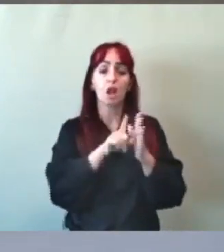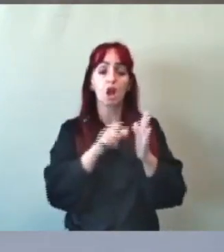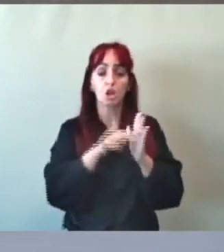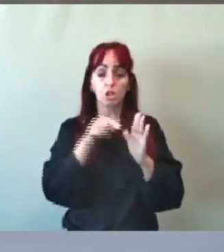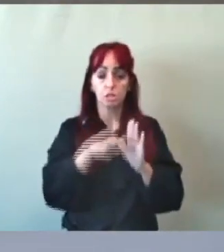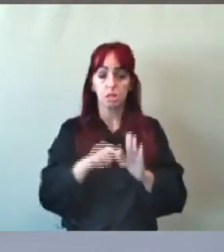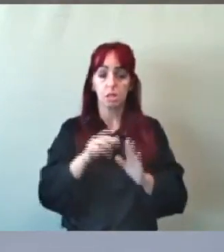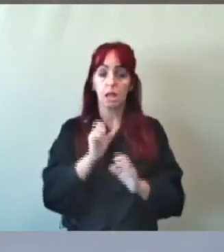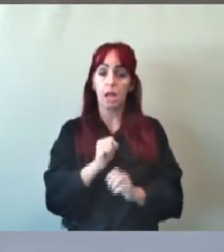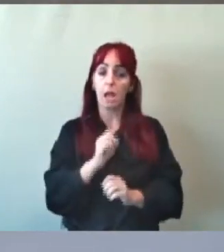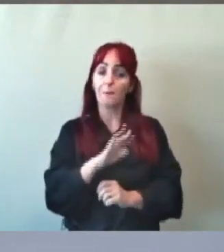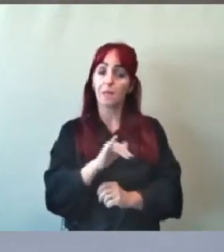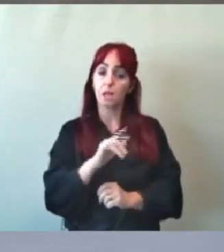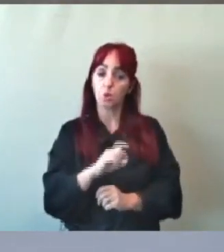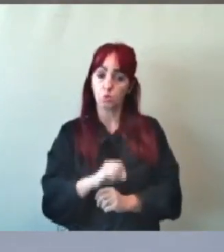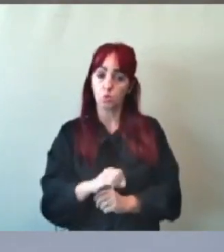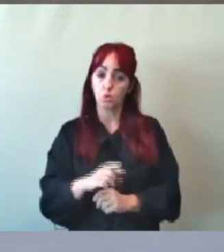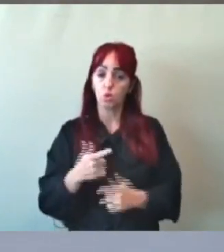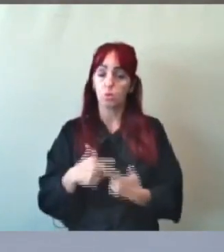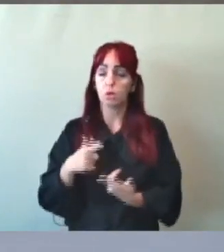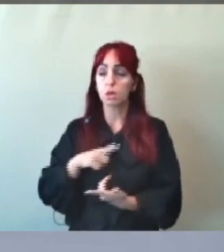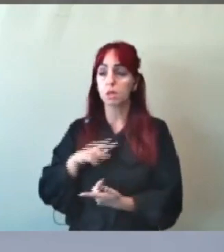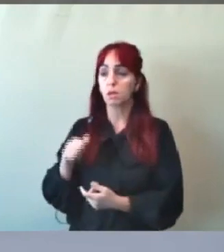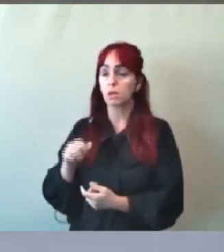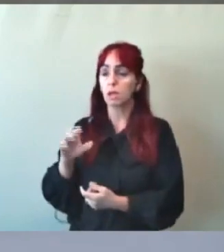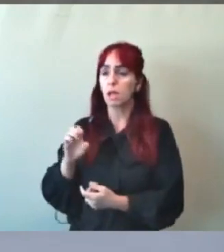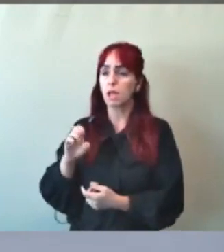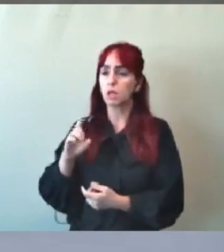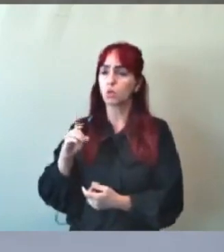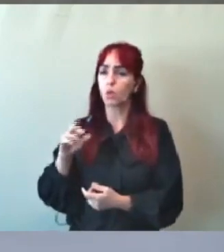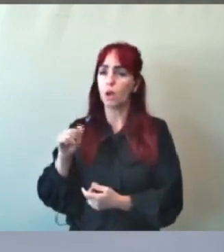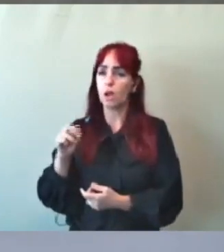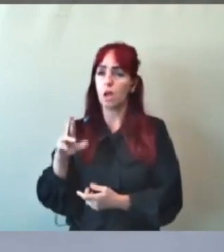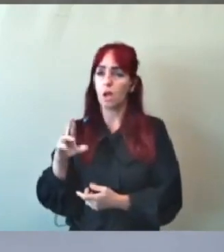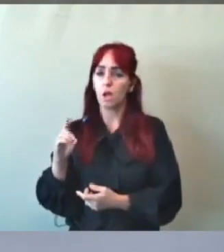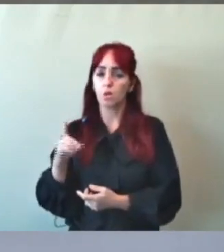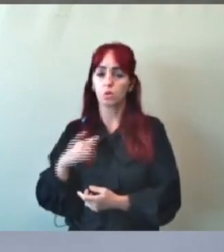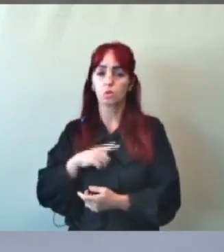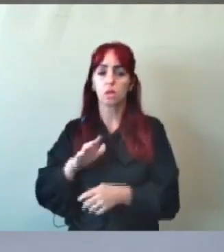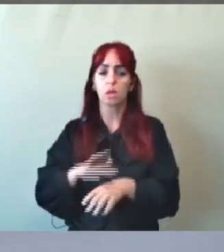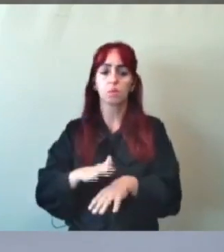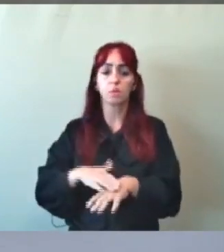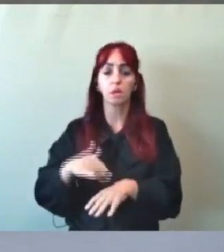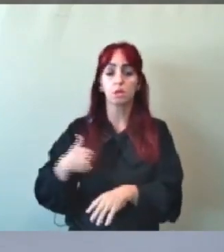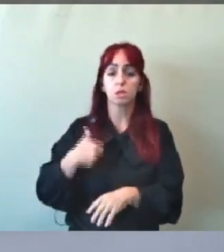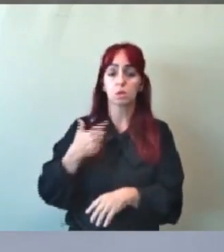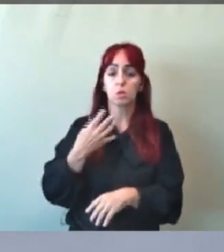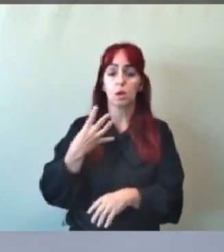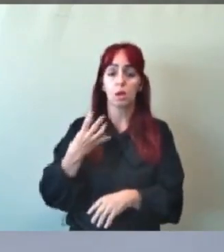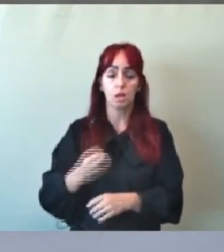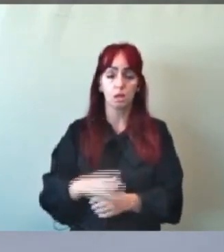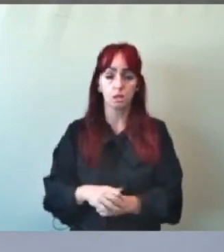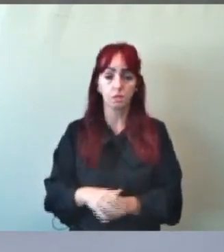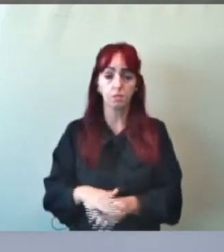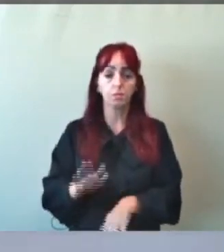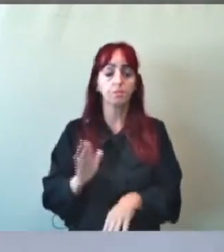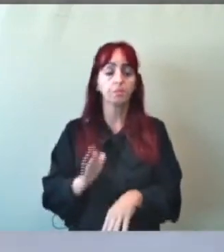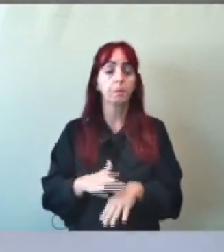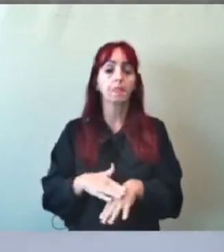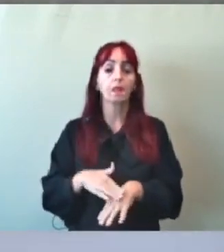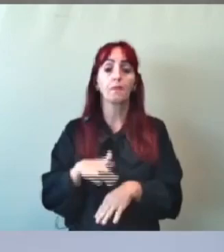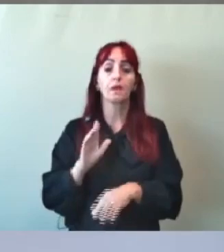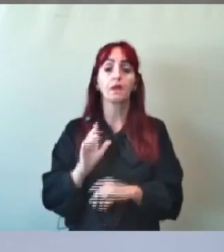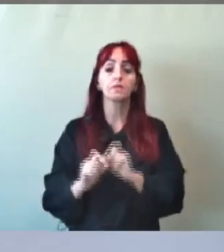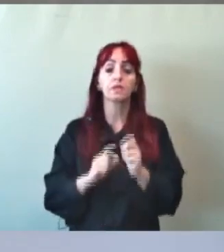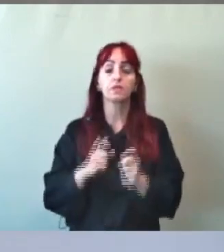ele, que tem 35, o Eduardo, que está aqui junto com o pai dele, tem mais de 40 anos, e mais de você ter uma história para o